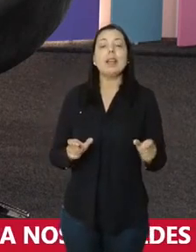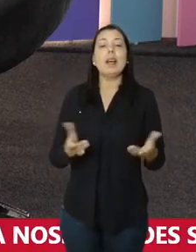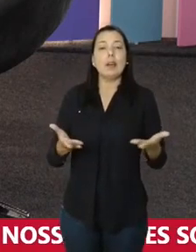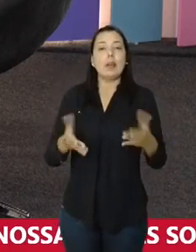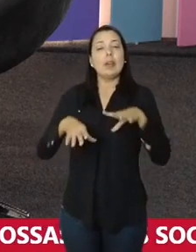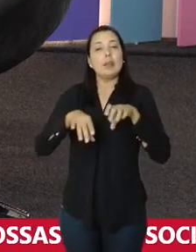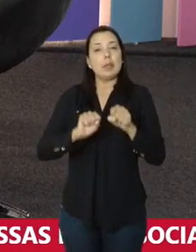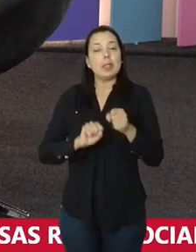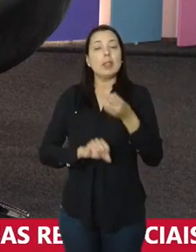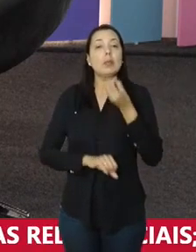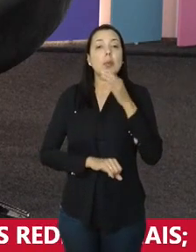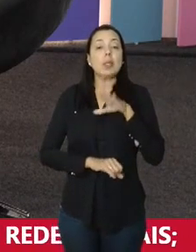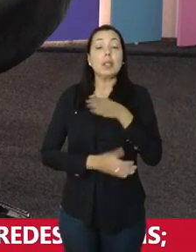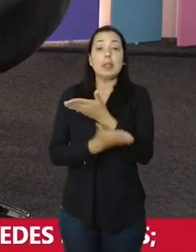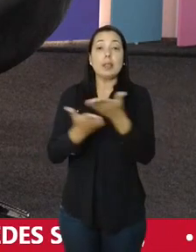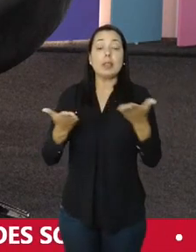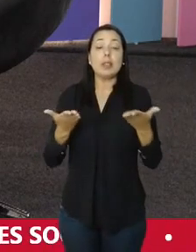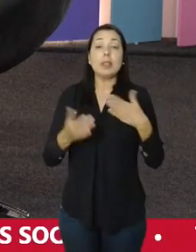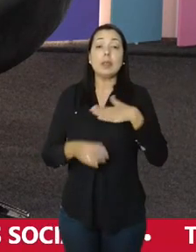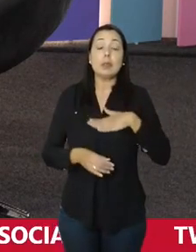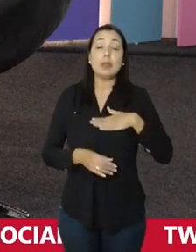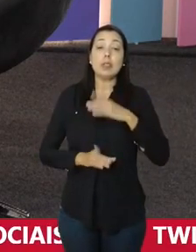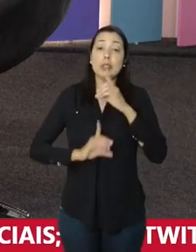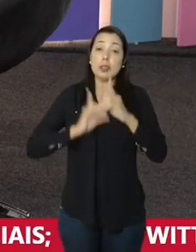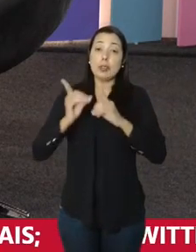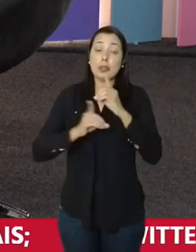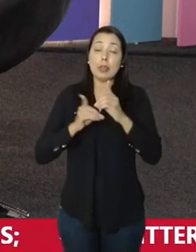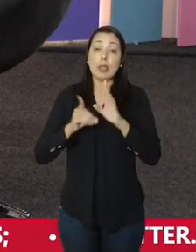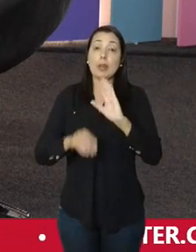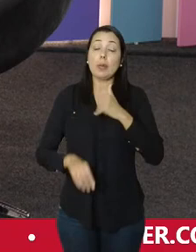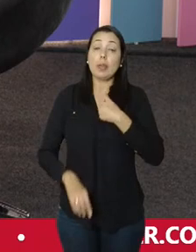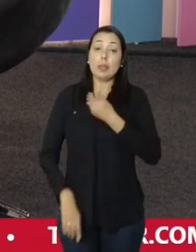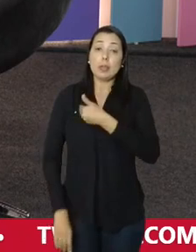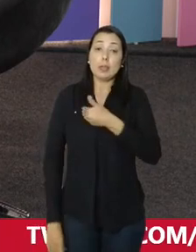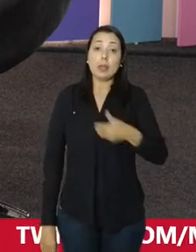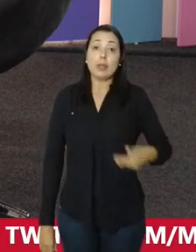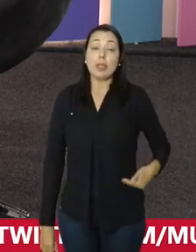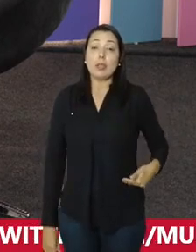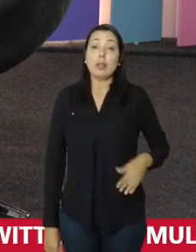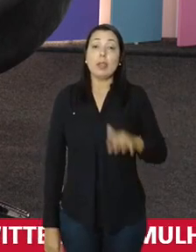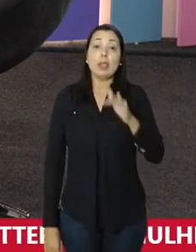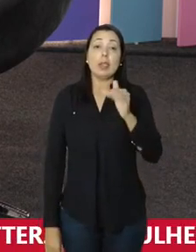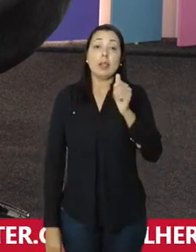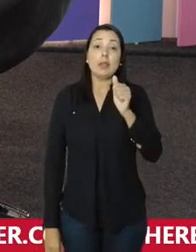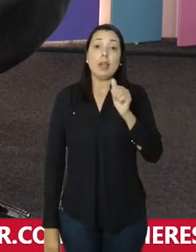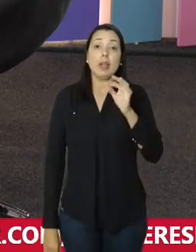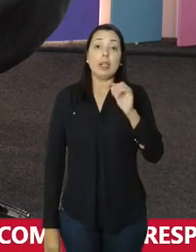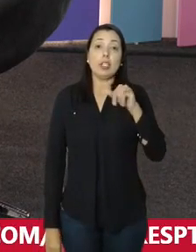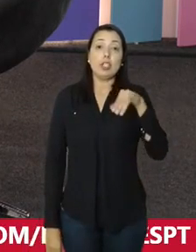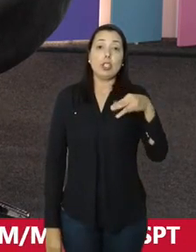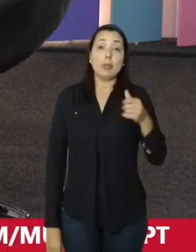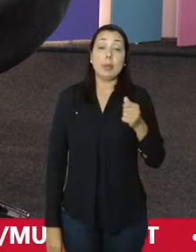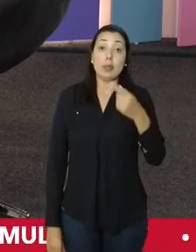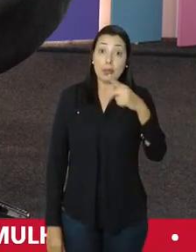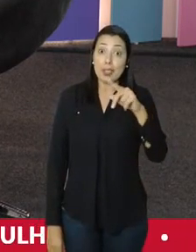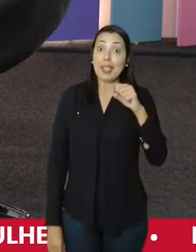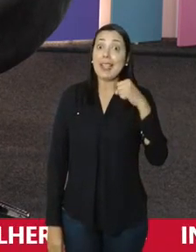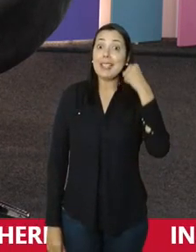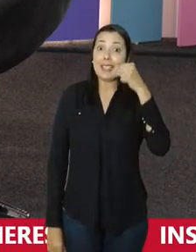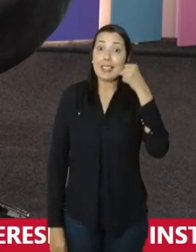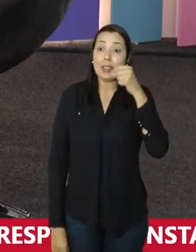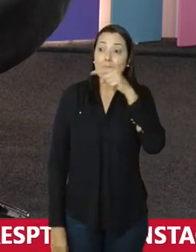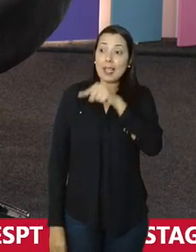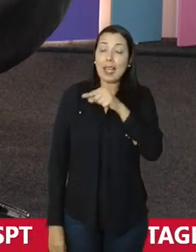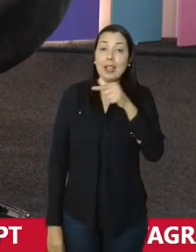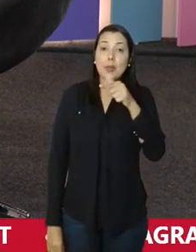às senhoras. Eu quero conversar primeiro com a nossa governadora, Fátima Bezerra. A senhora que era senadora lá